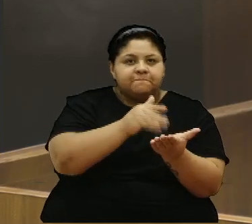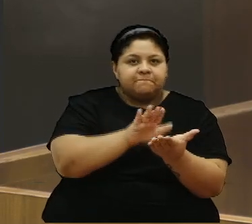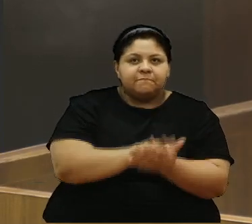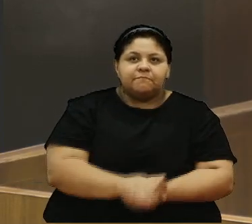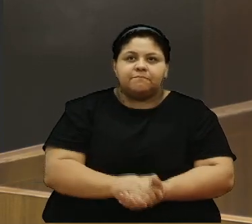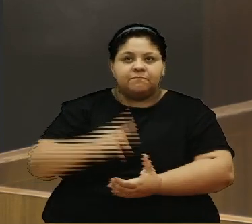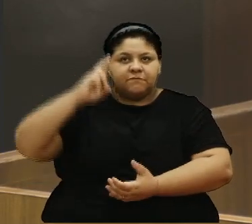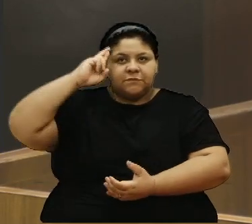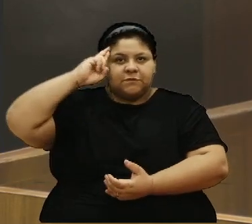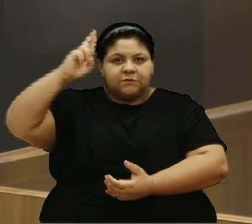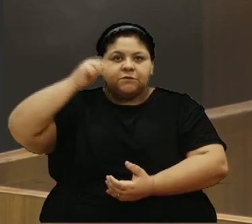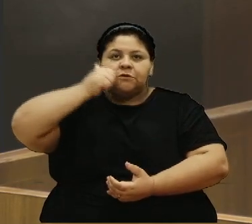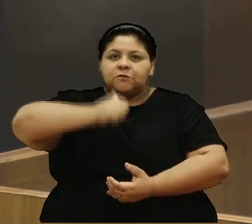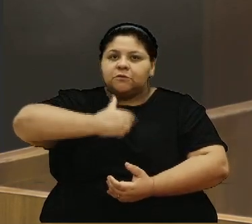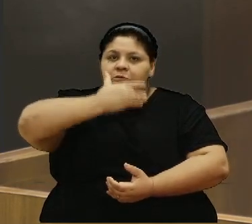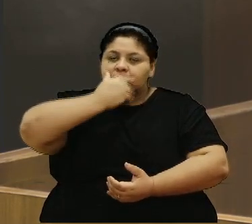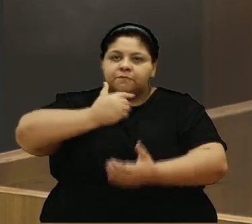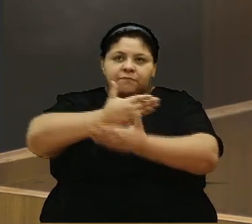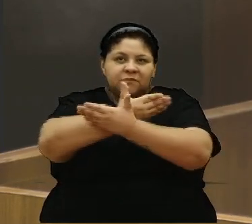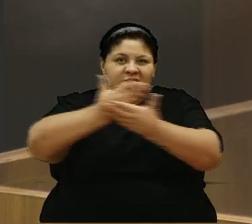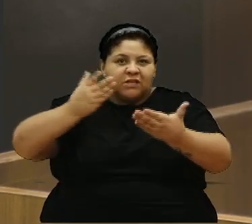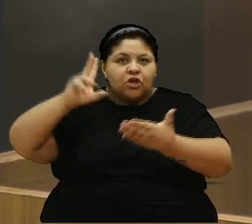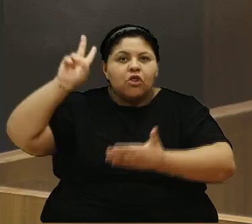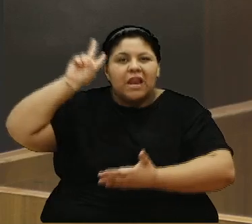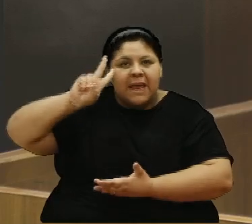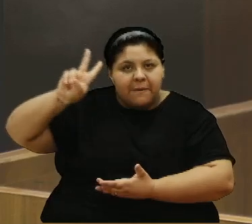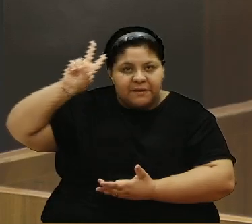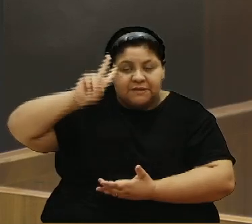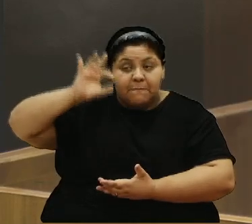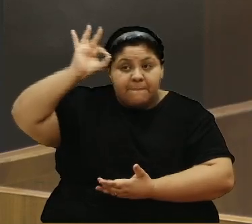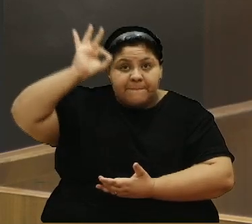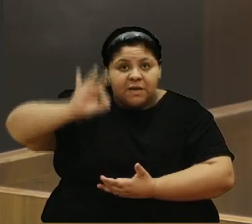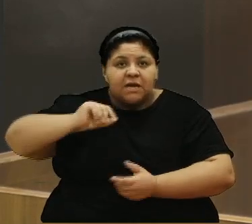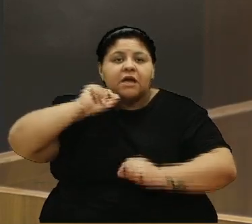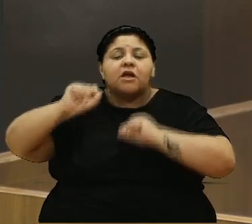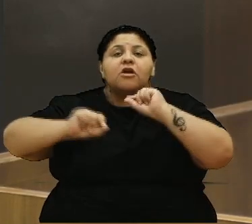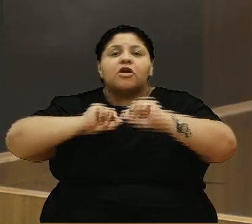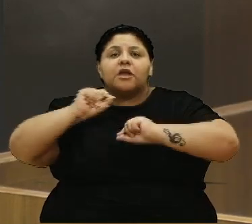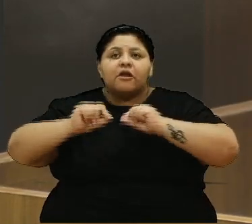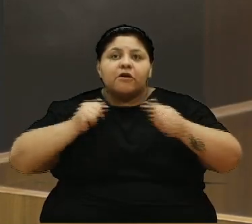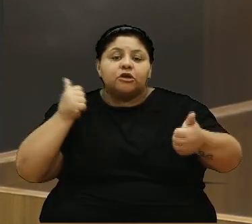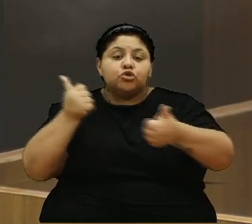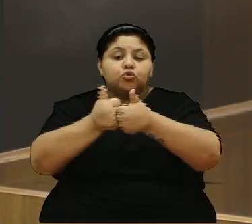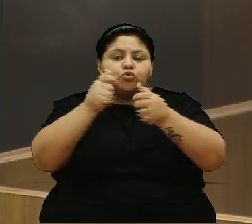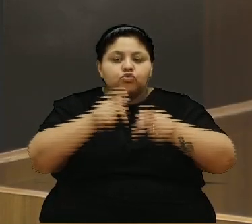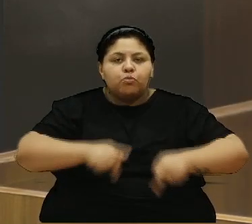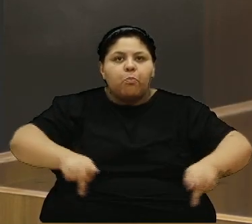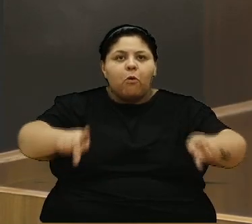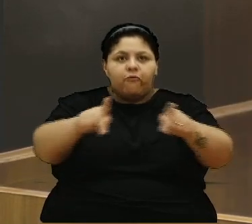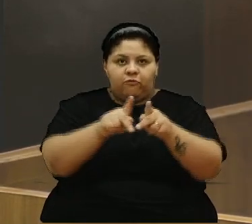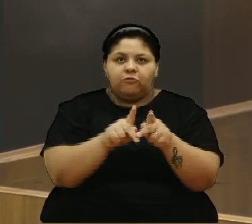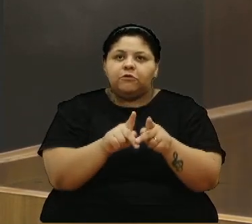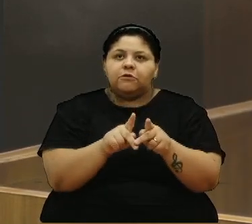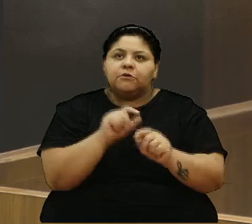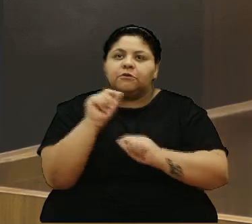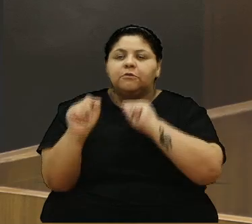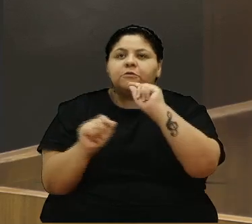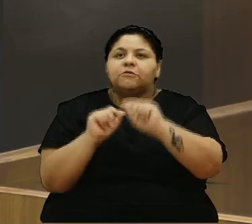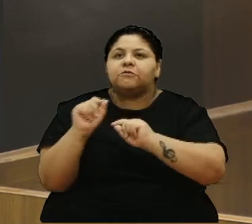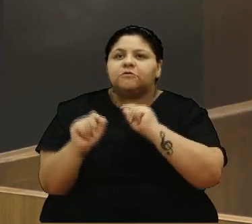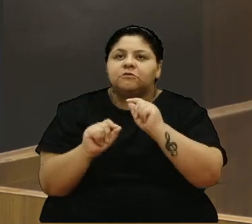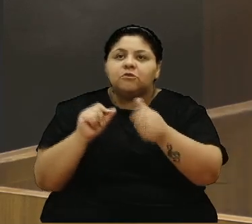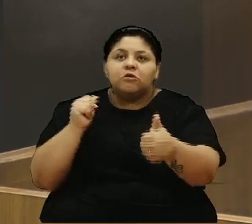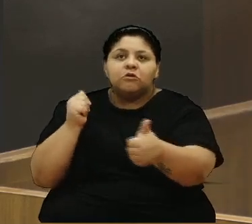Senhoras e senhores, lembrem-se bem de quem esteve ao lado do povo e de quem esteve